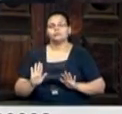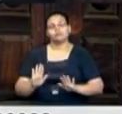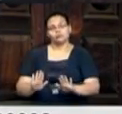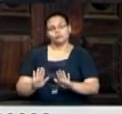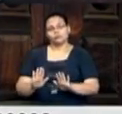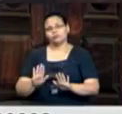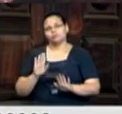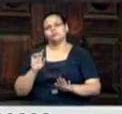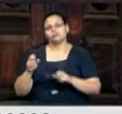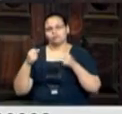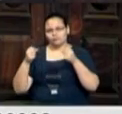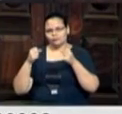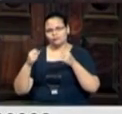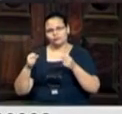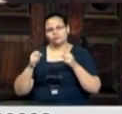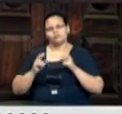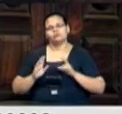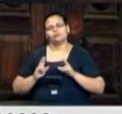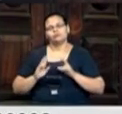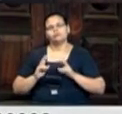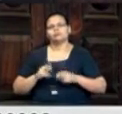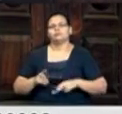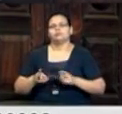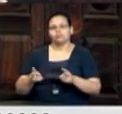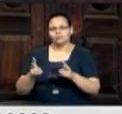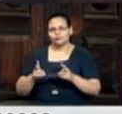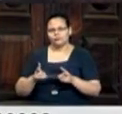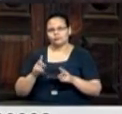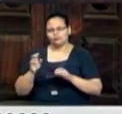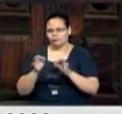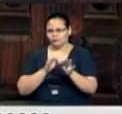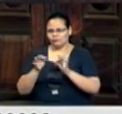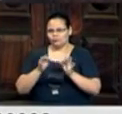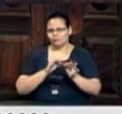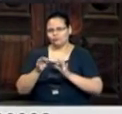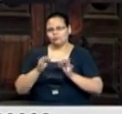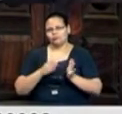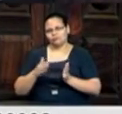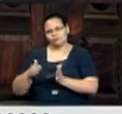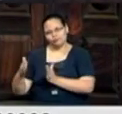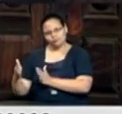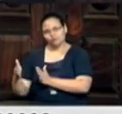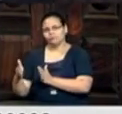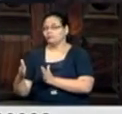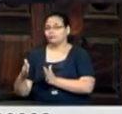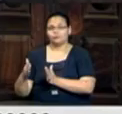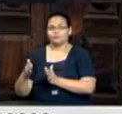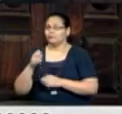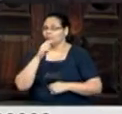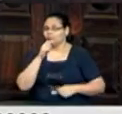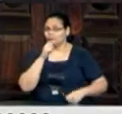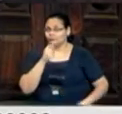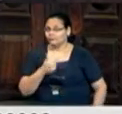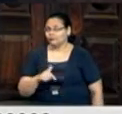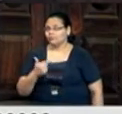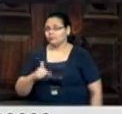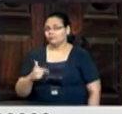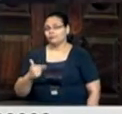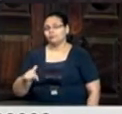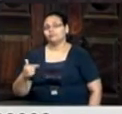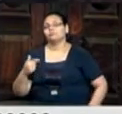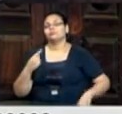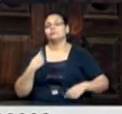Mas a mobilização de vocês, de forma organizada, vocês não têm ainda noção